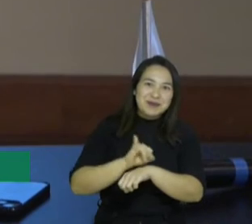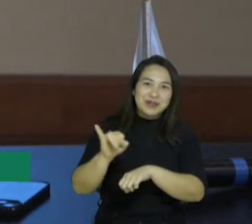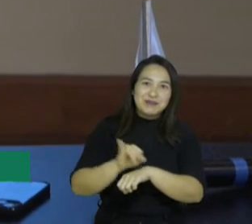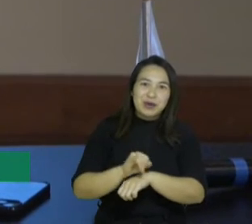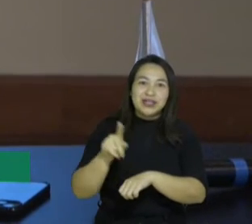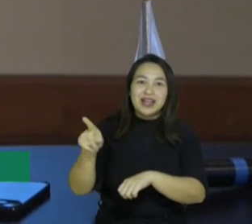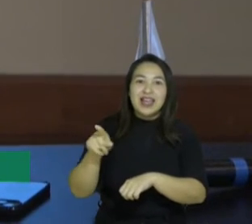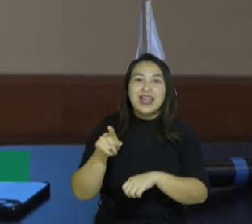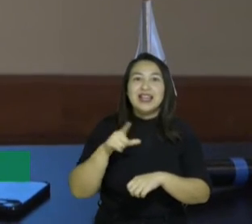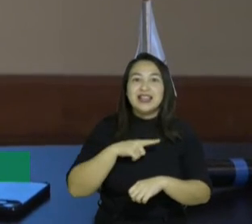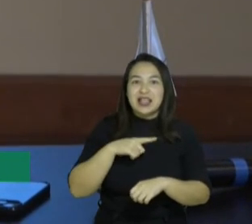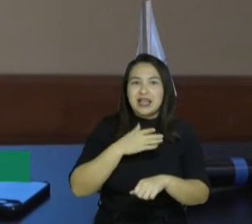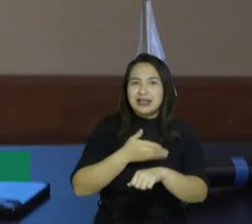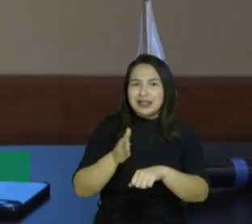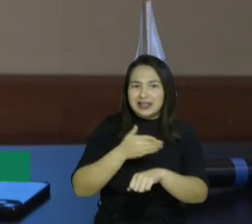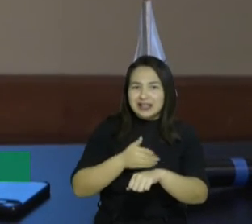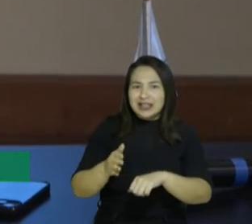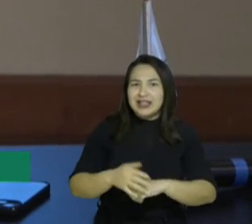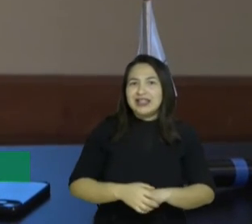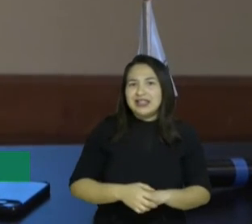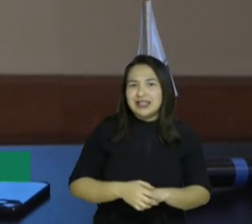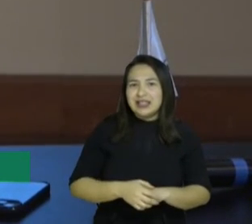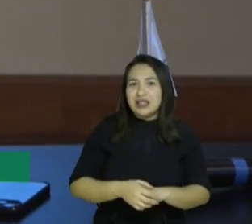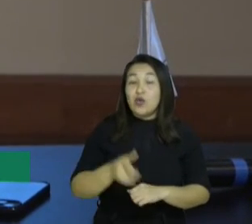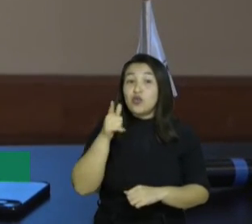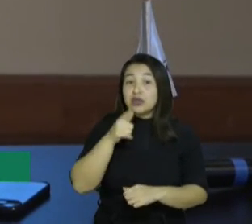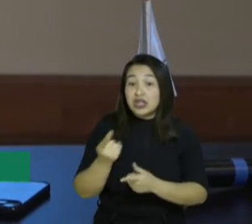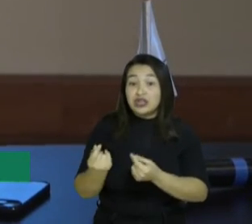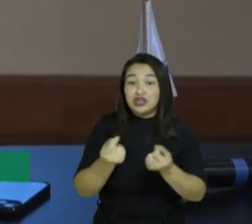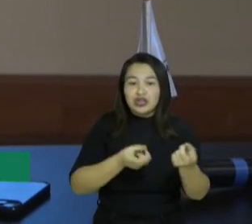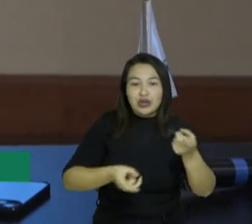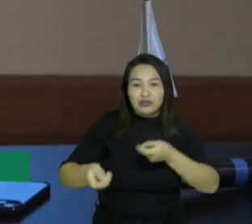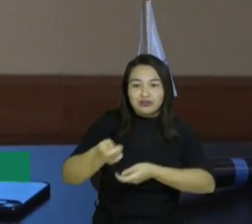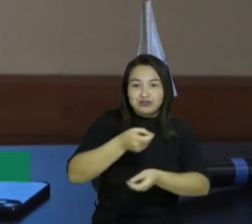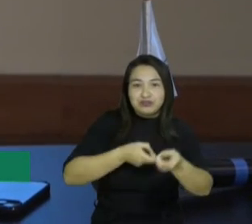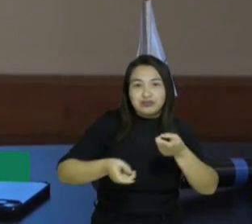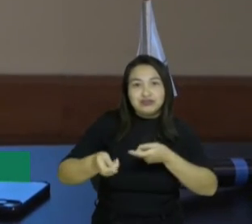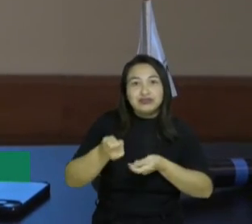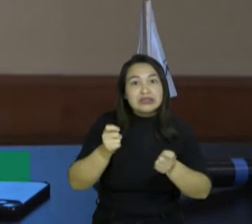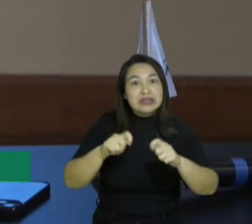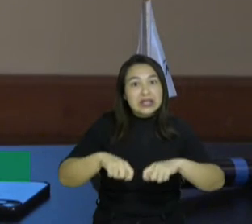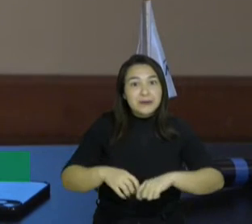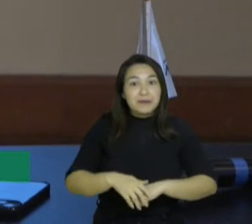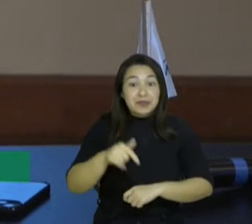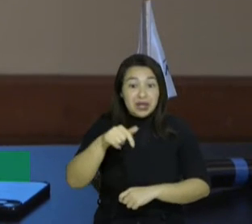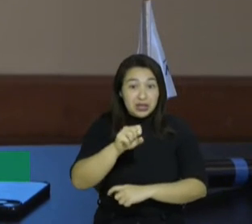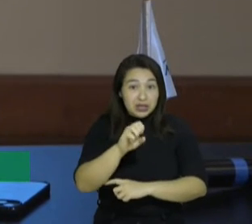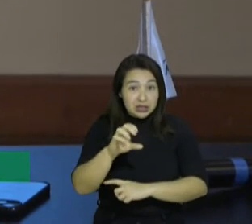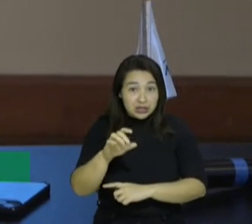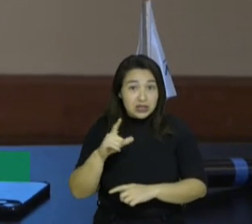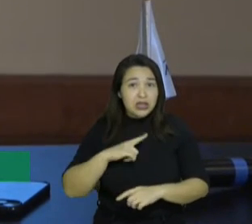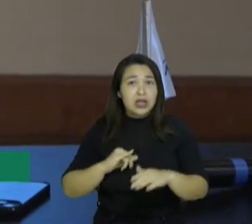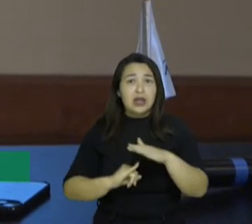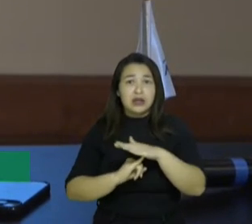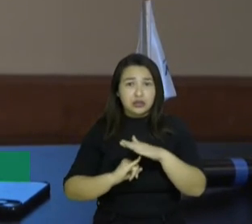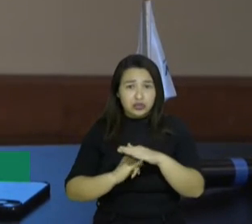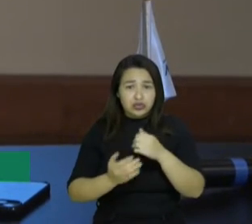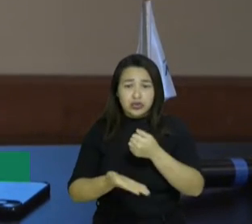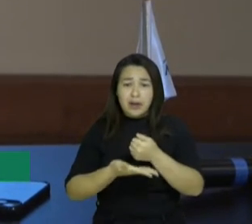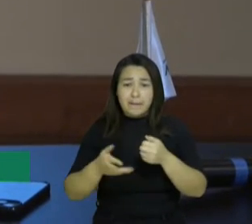trading States ganham dinheiro comercializando Santa Catarina excelente que tem indústria e tem uma base Industrial